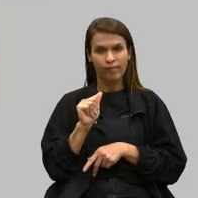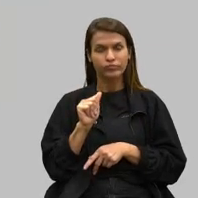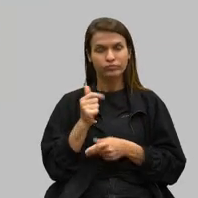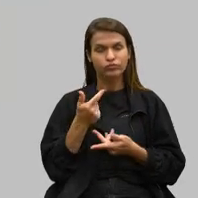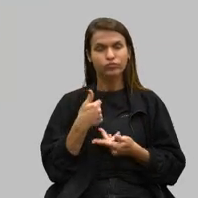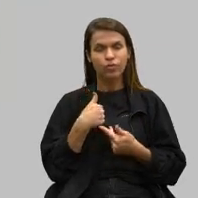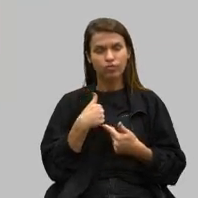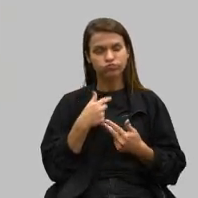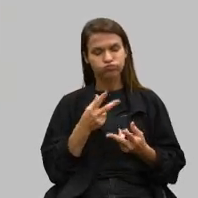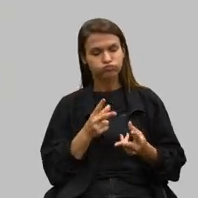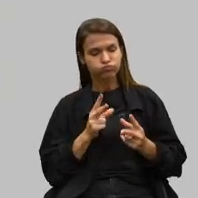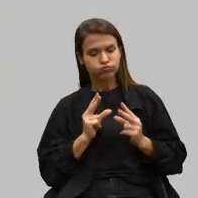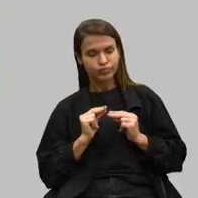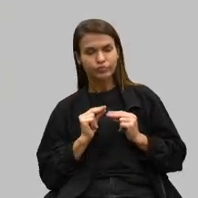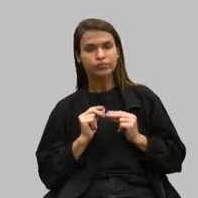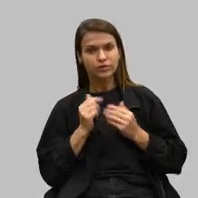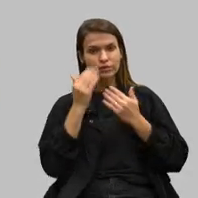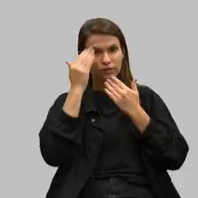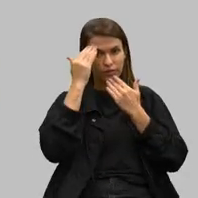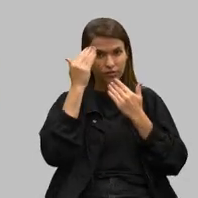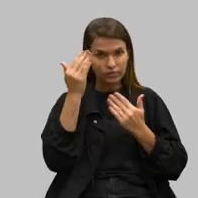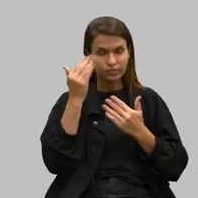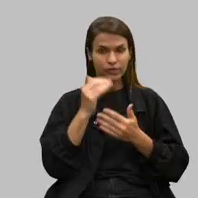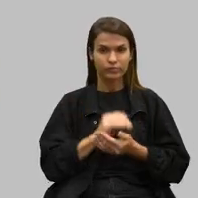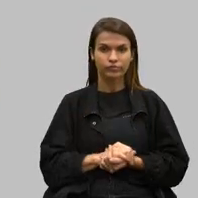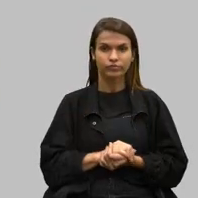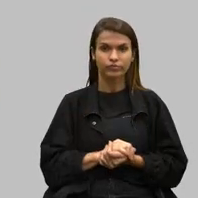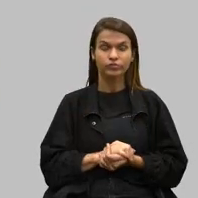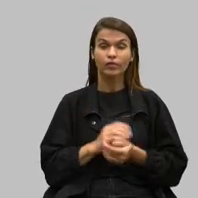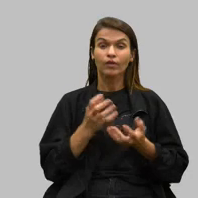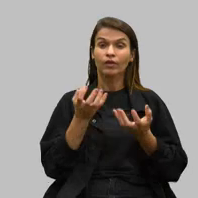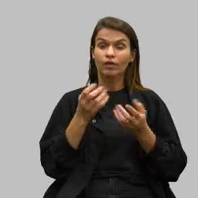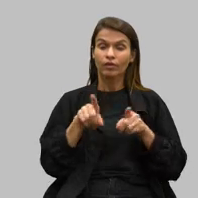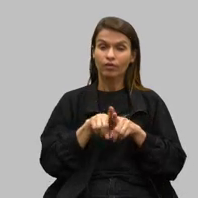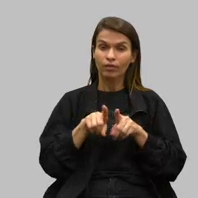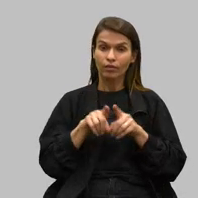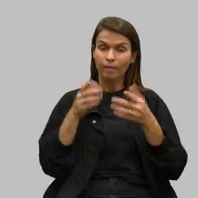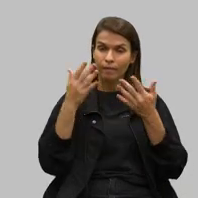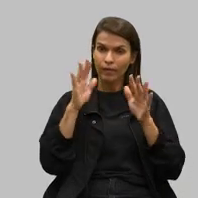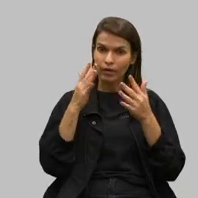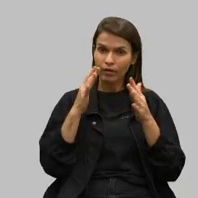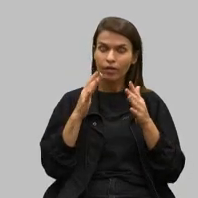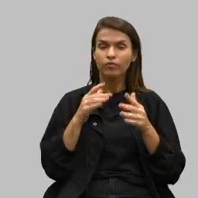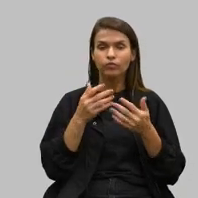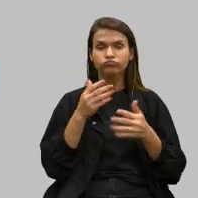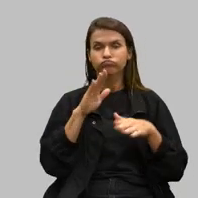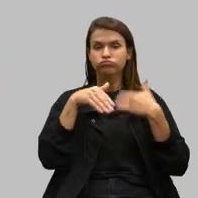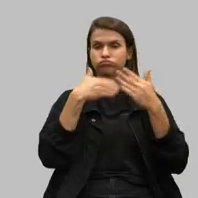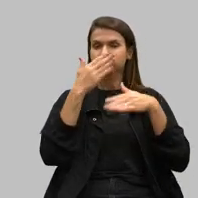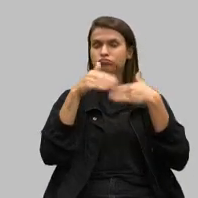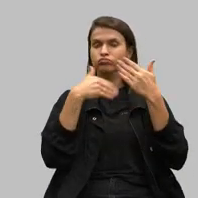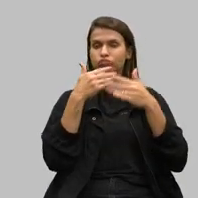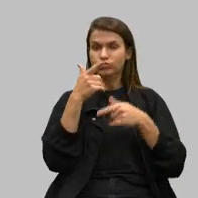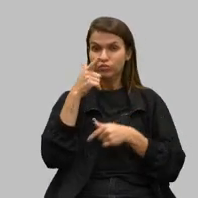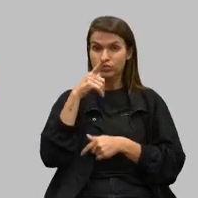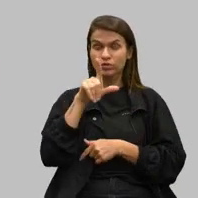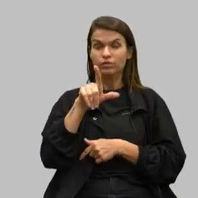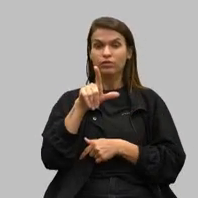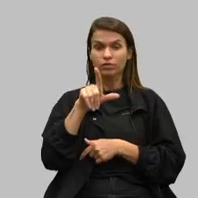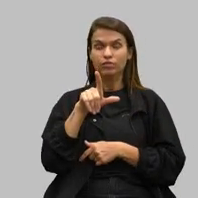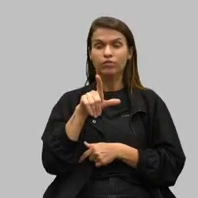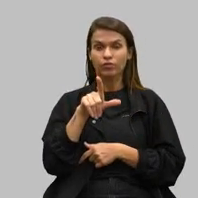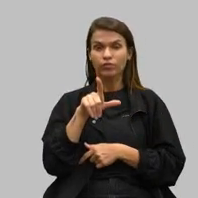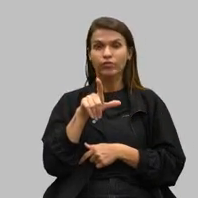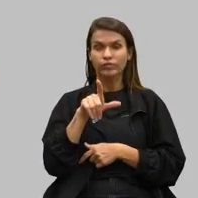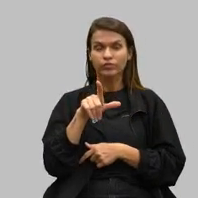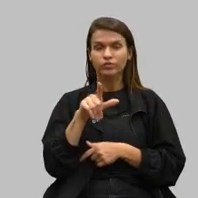esse reconhecimento e esse agradecimento. Quero também te parabenizar porque tem avançado e muito a questão